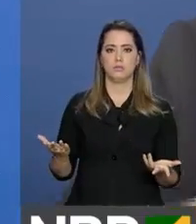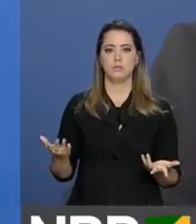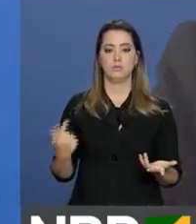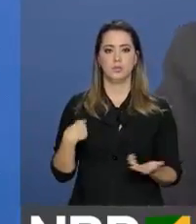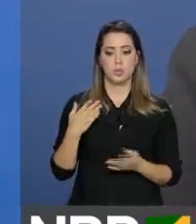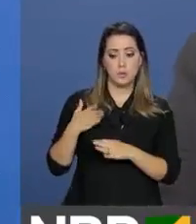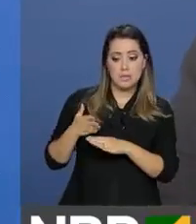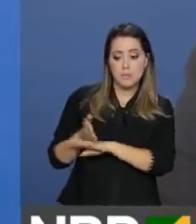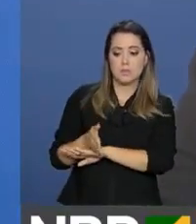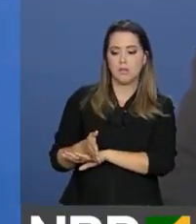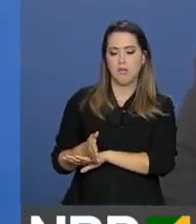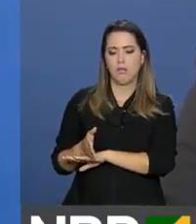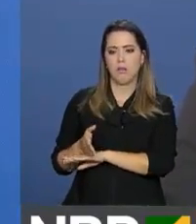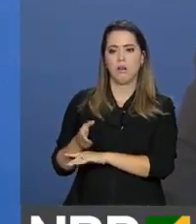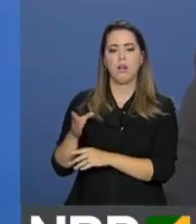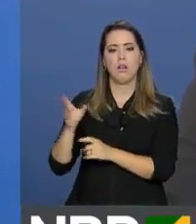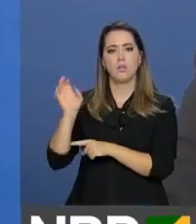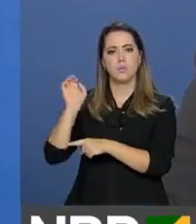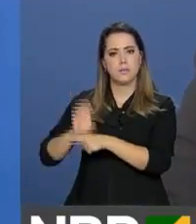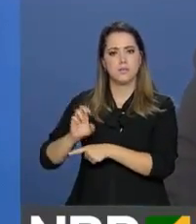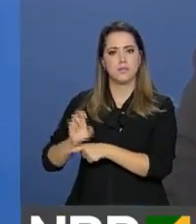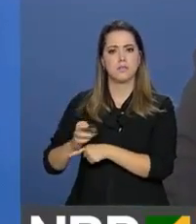a competência dos estados